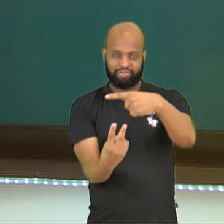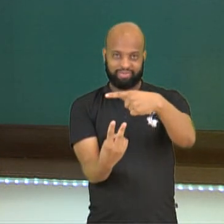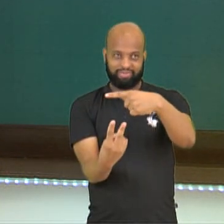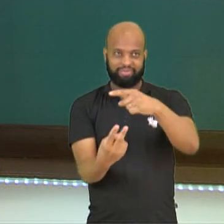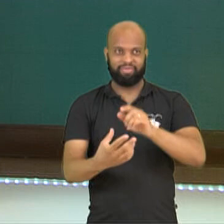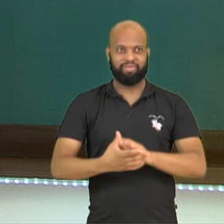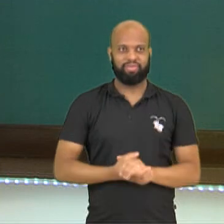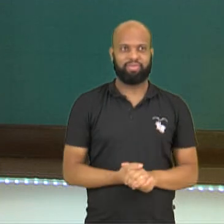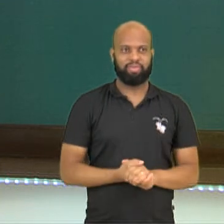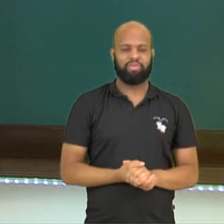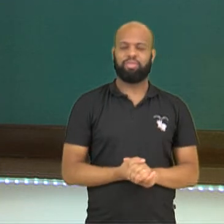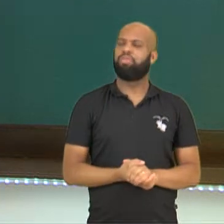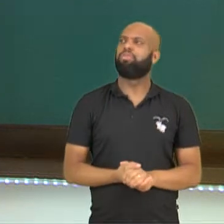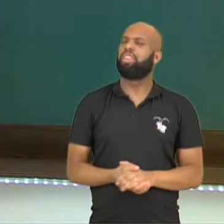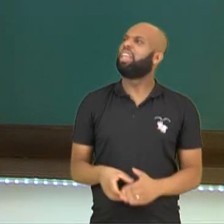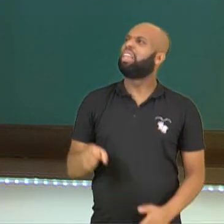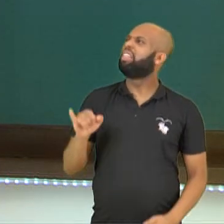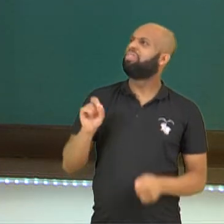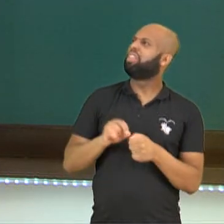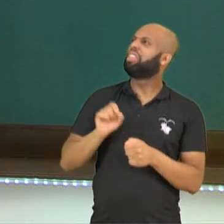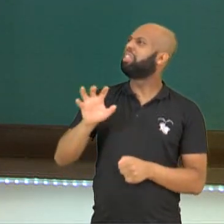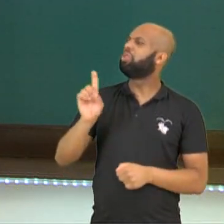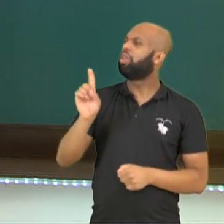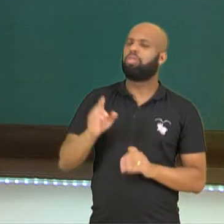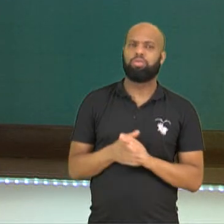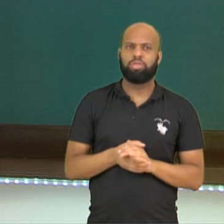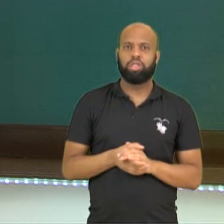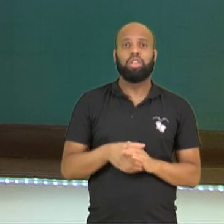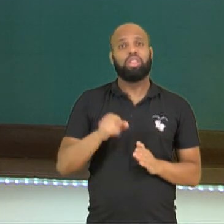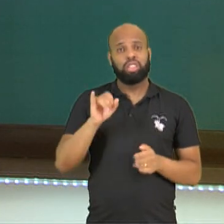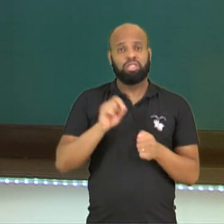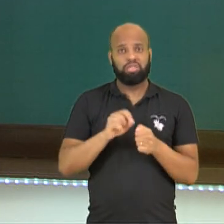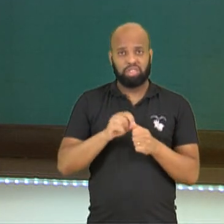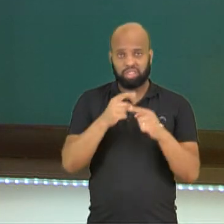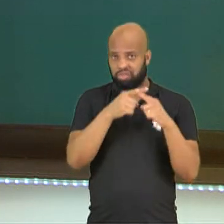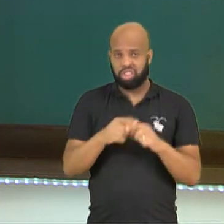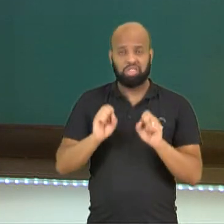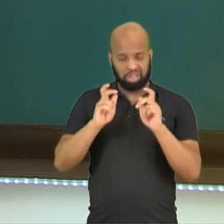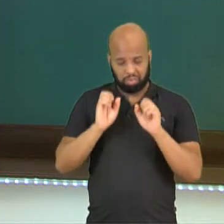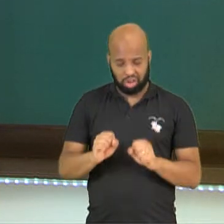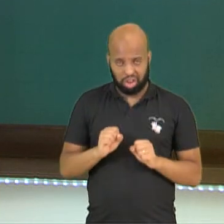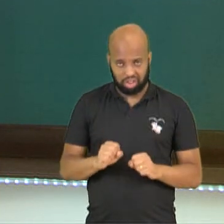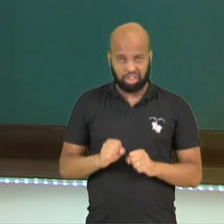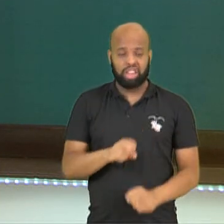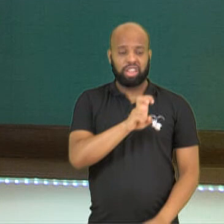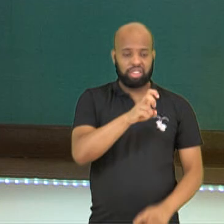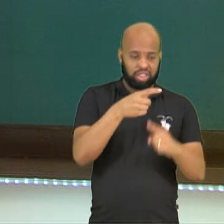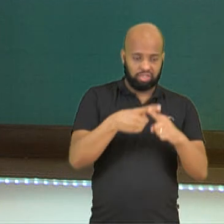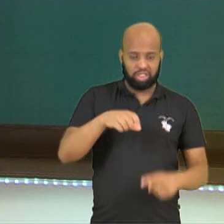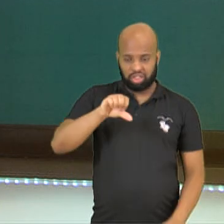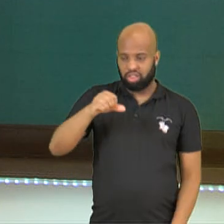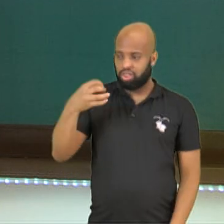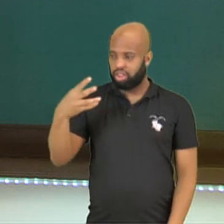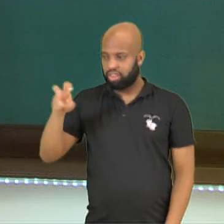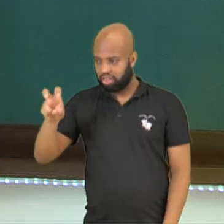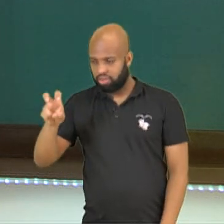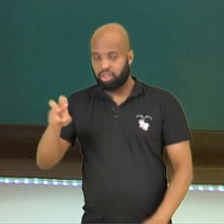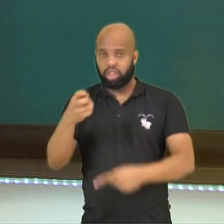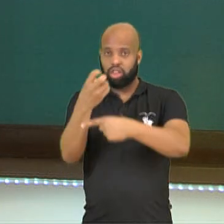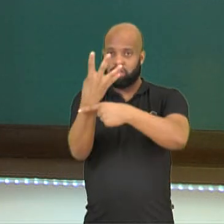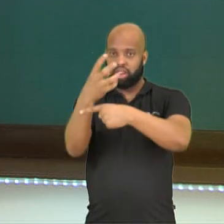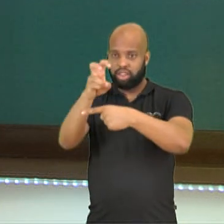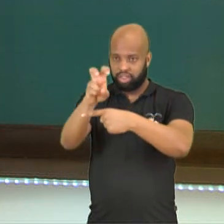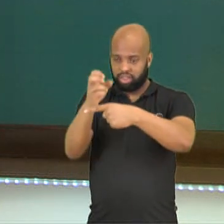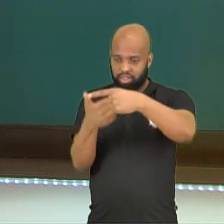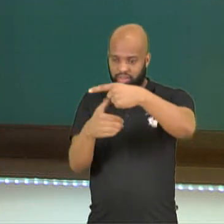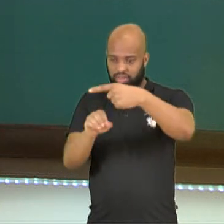embaixo. Professor, e se eu não tivesse feito isso? Se você tivesse multiplicado 5 vezes 9, 45. 45 sobre 10, ou